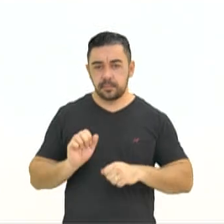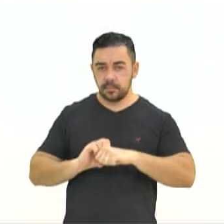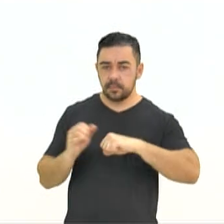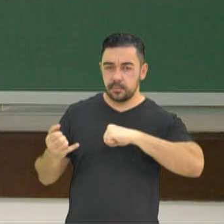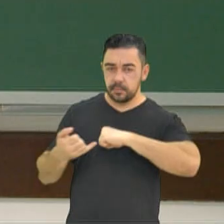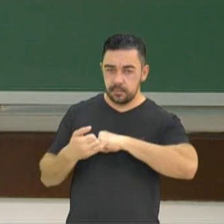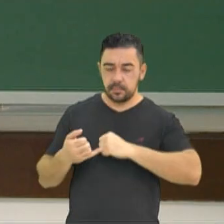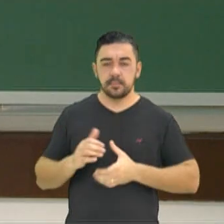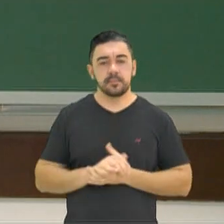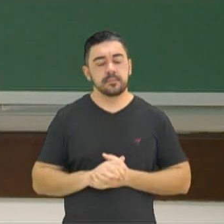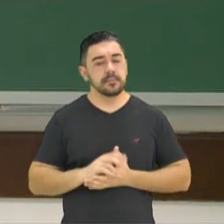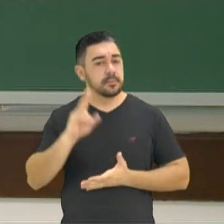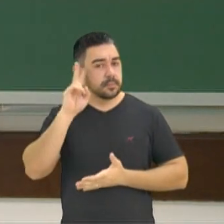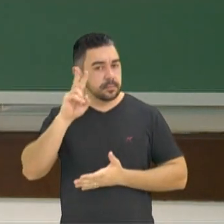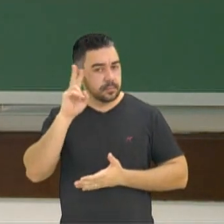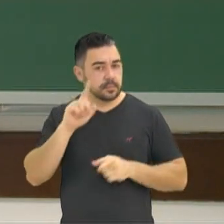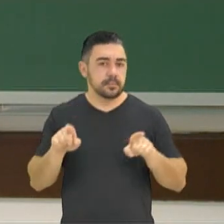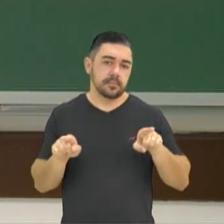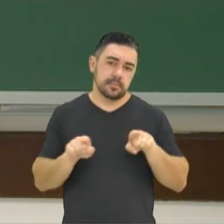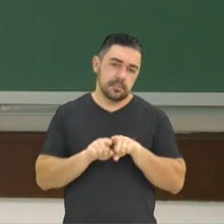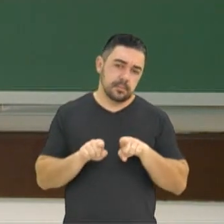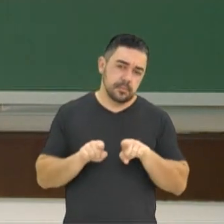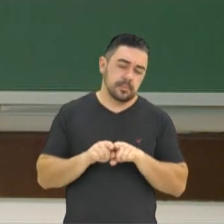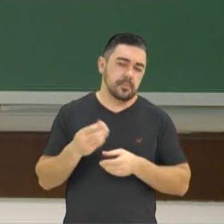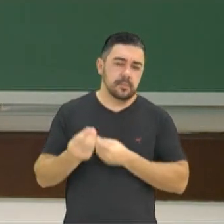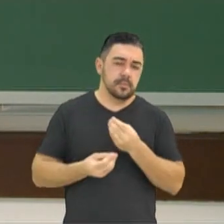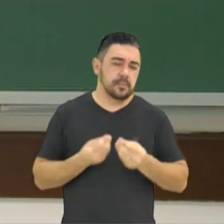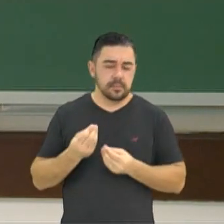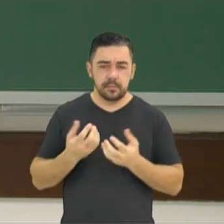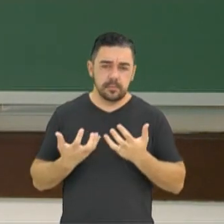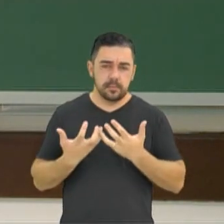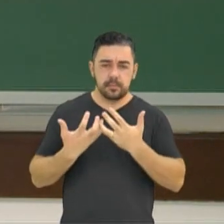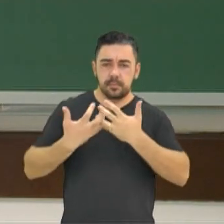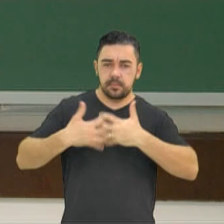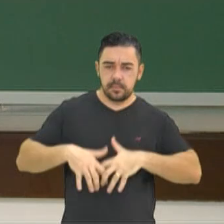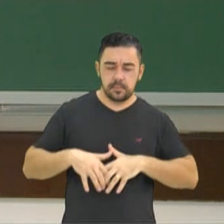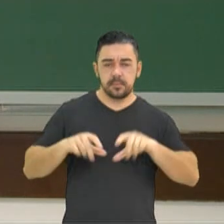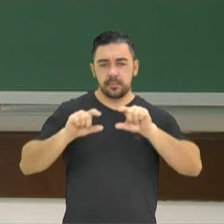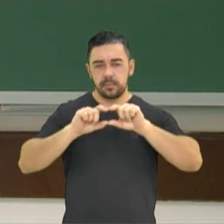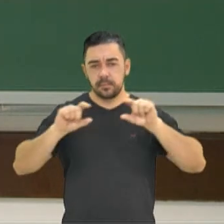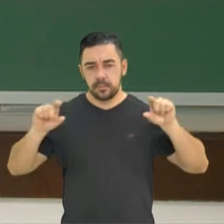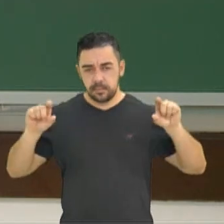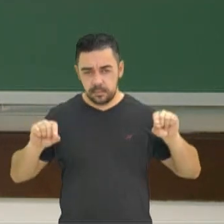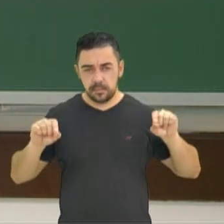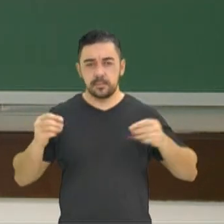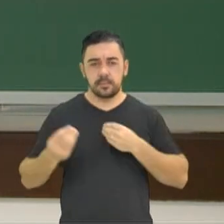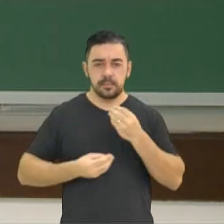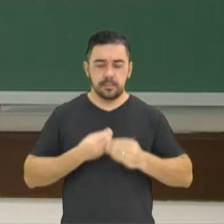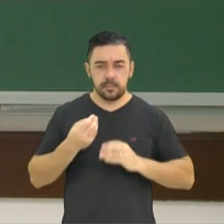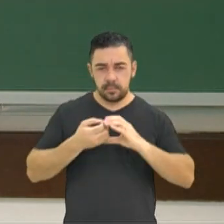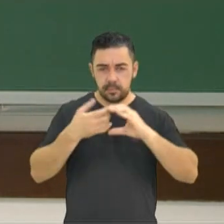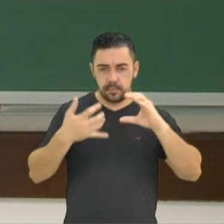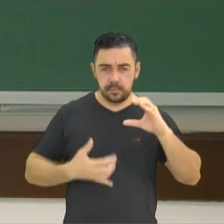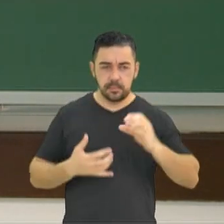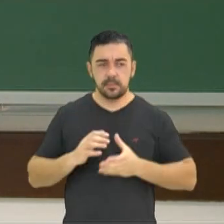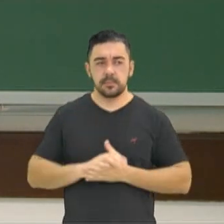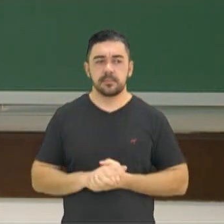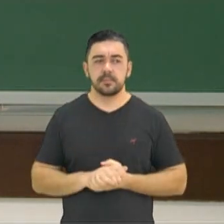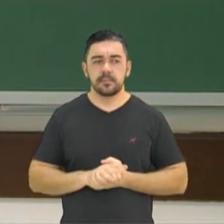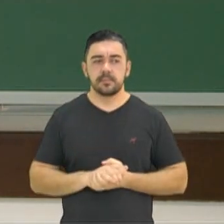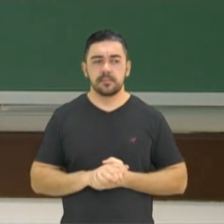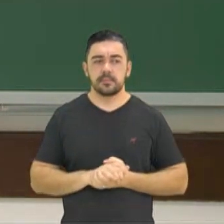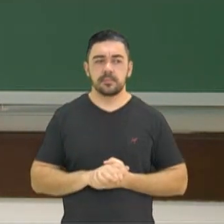adjetivos, relembramos ali os adjetivos, a função deles nas frases ali para dar as características.